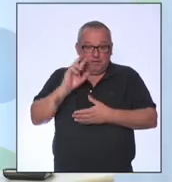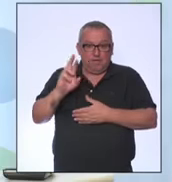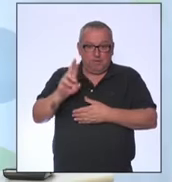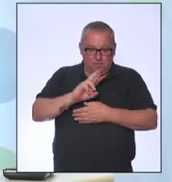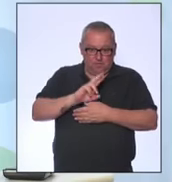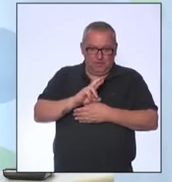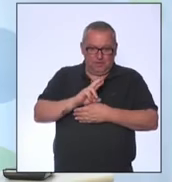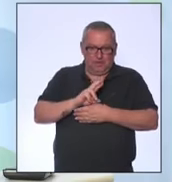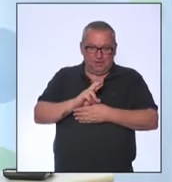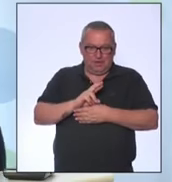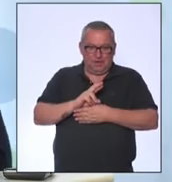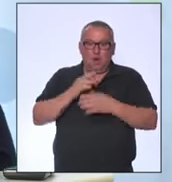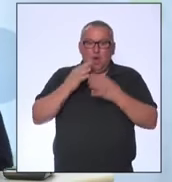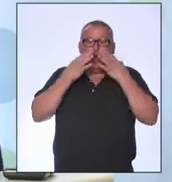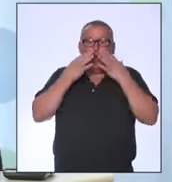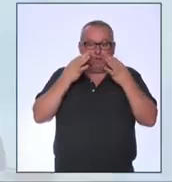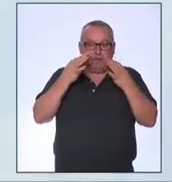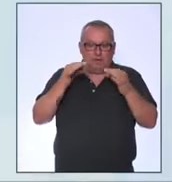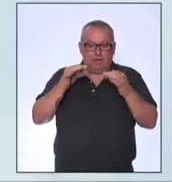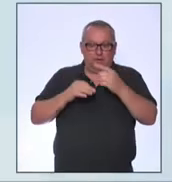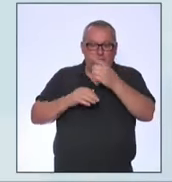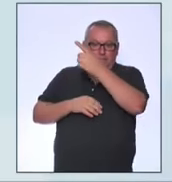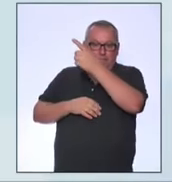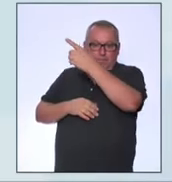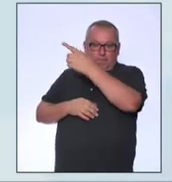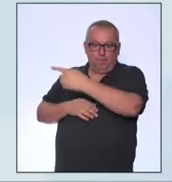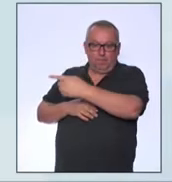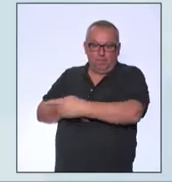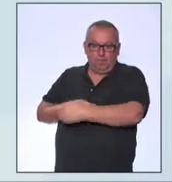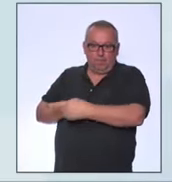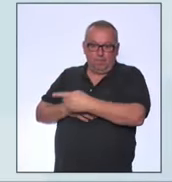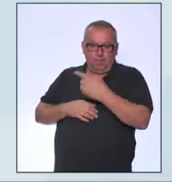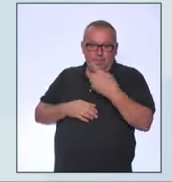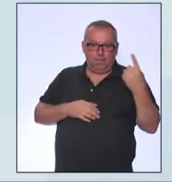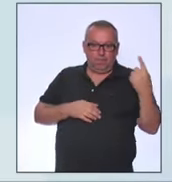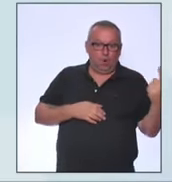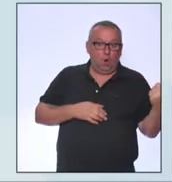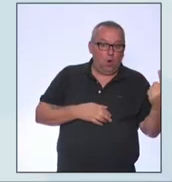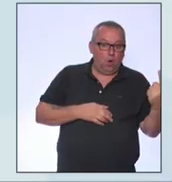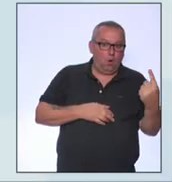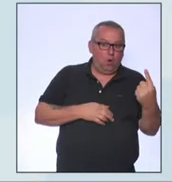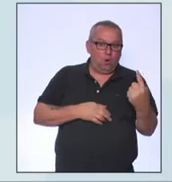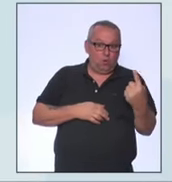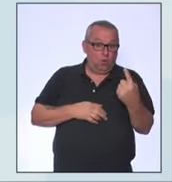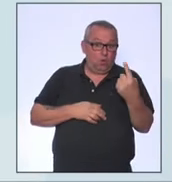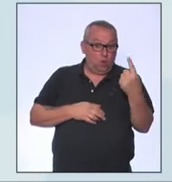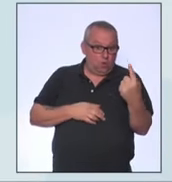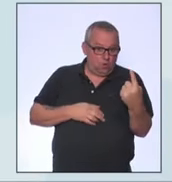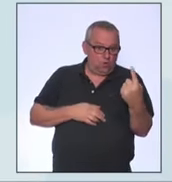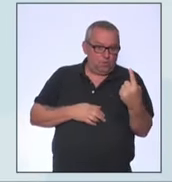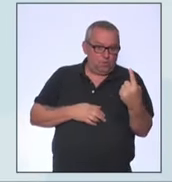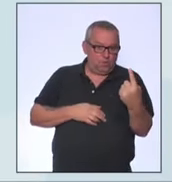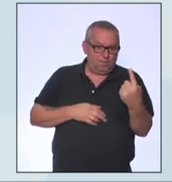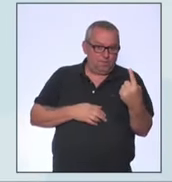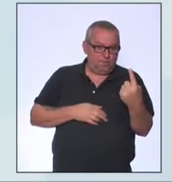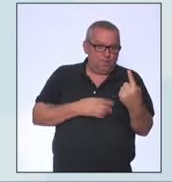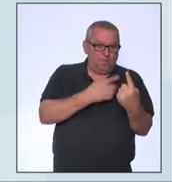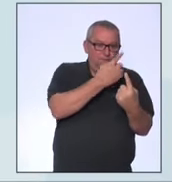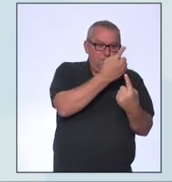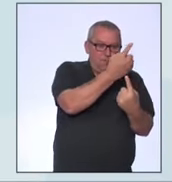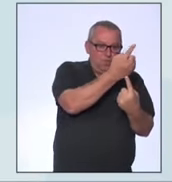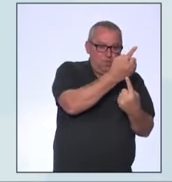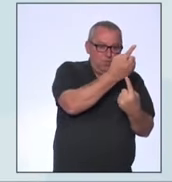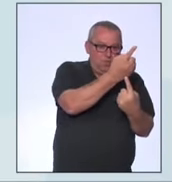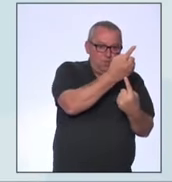responder? Vamos. Observe a imagem lá, pessoal. Um quadradinho na figura 1, ou, perdão, um cubo na figura 1. Na